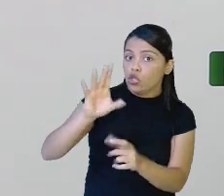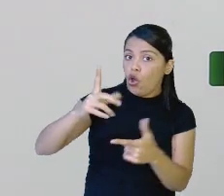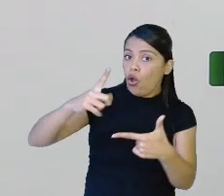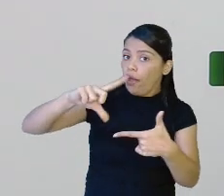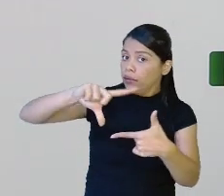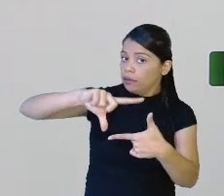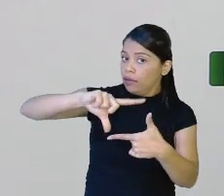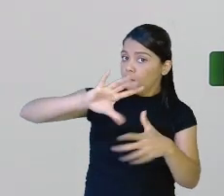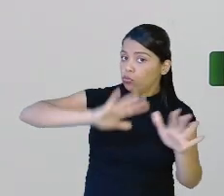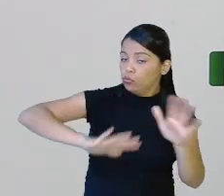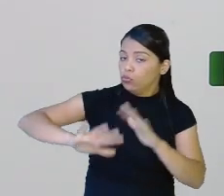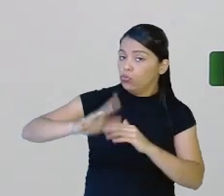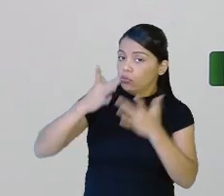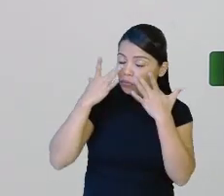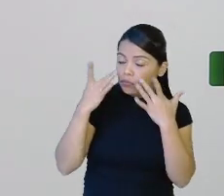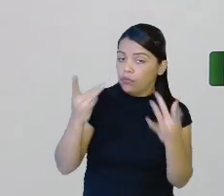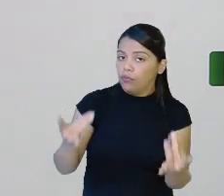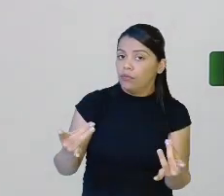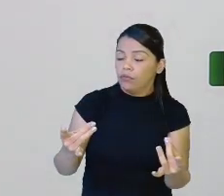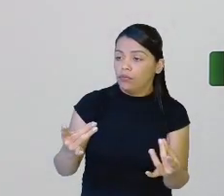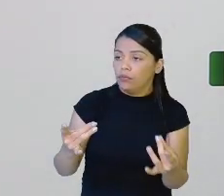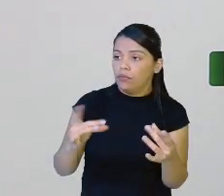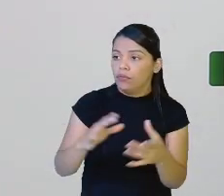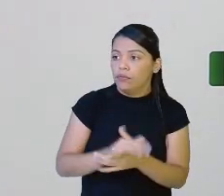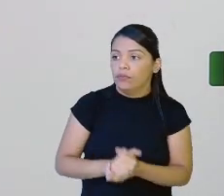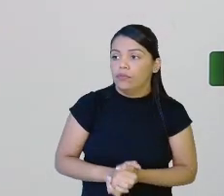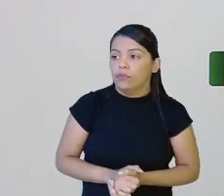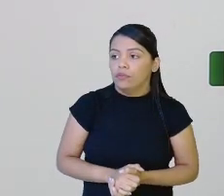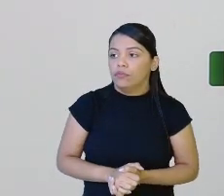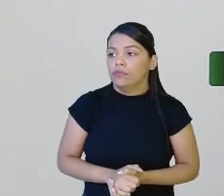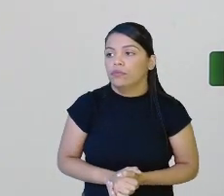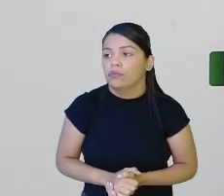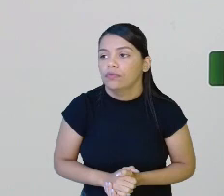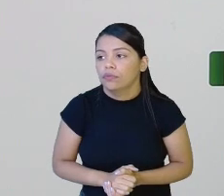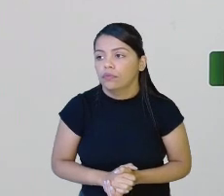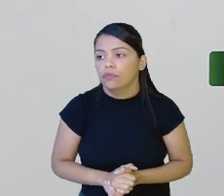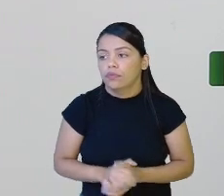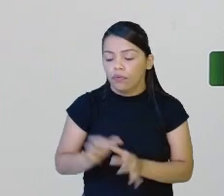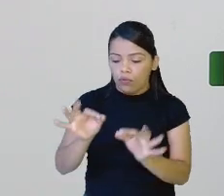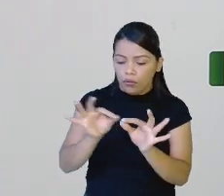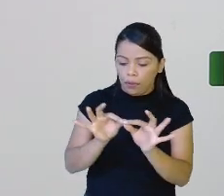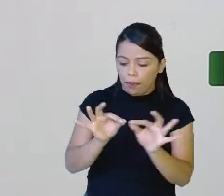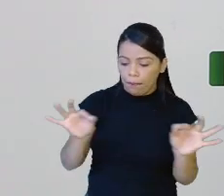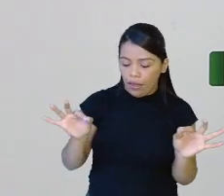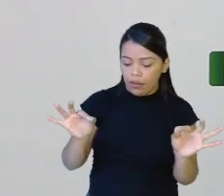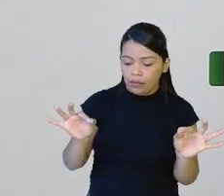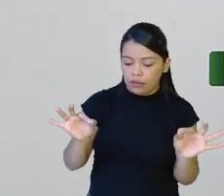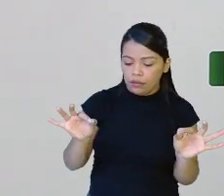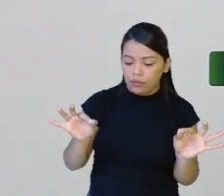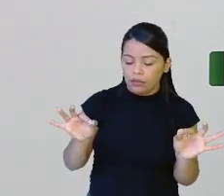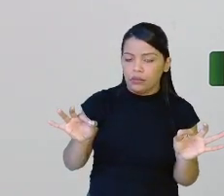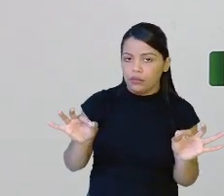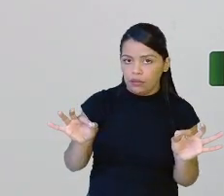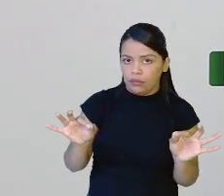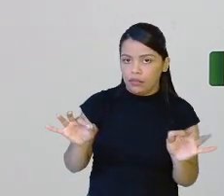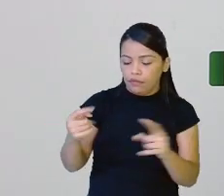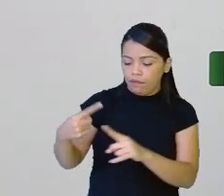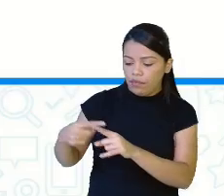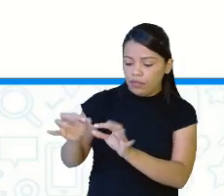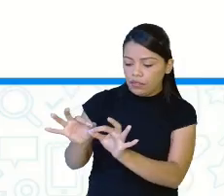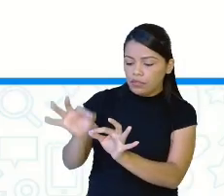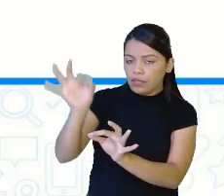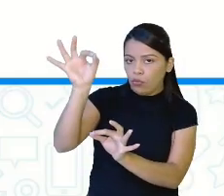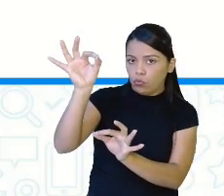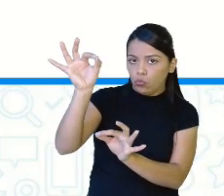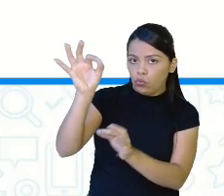atenção. Base vezes altura. Olha aqui, ó, eu tenho um exemplo, ó.